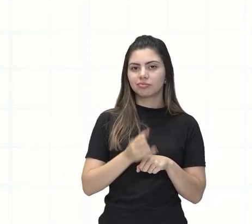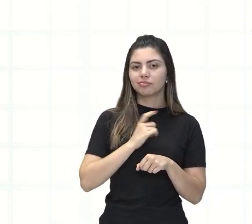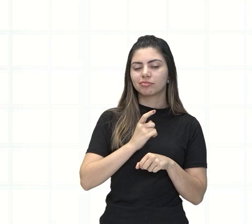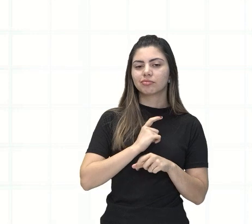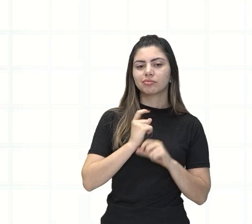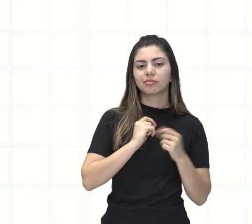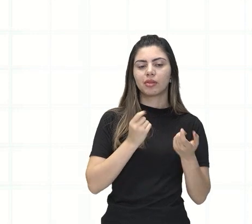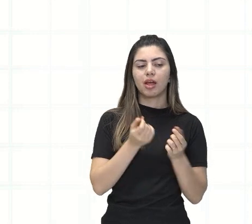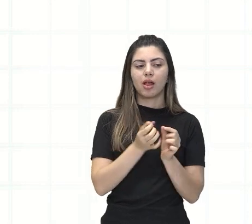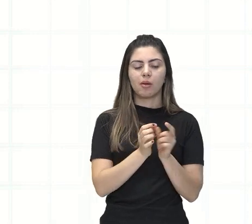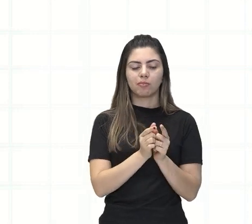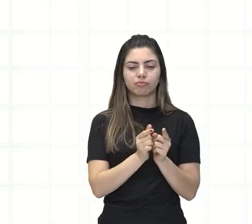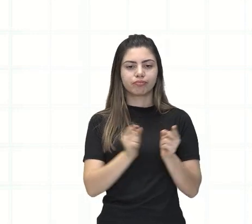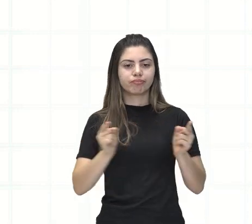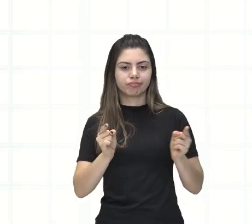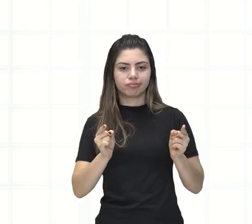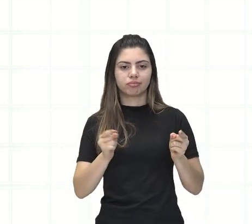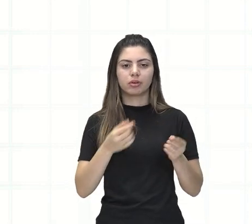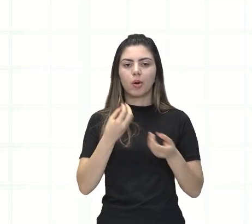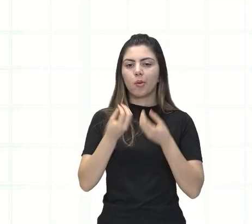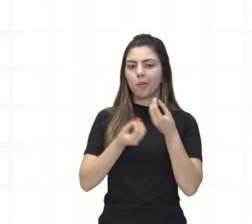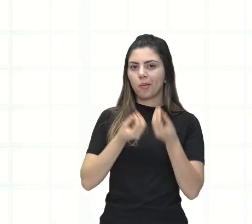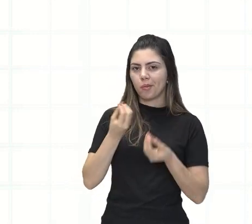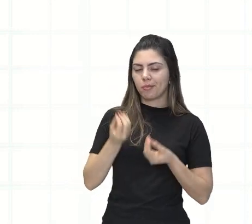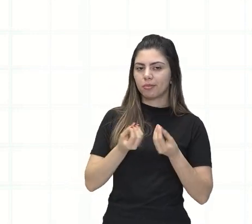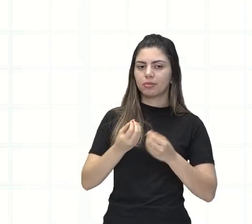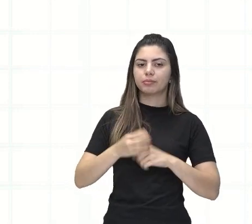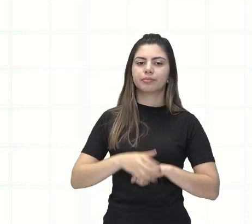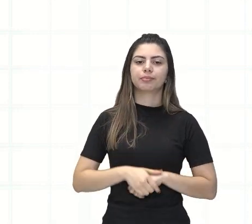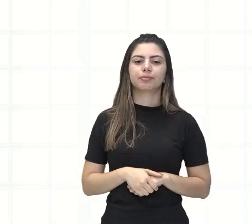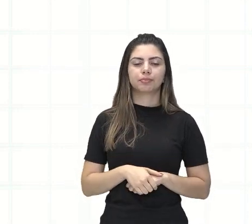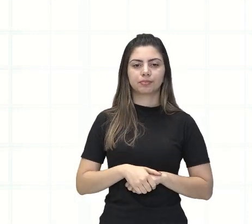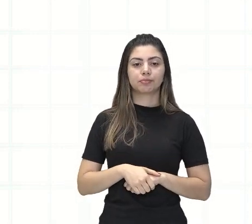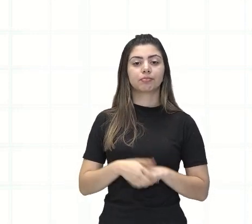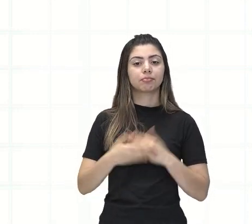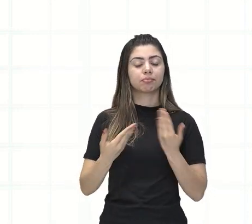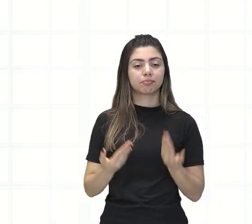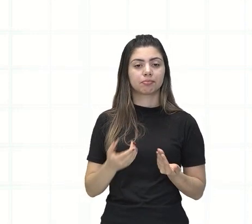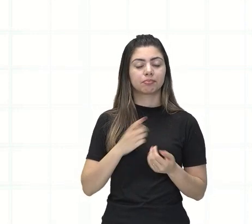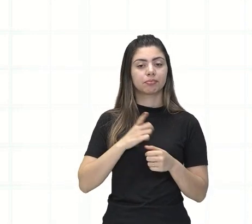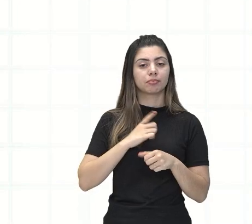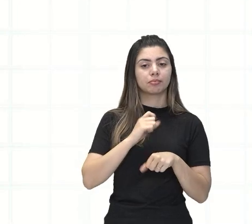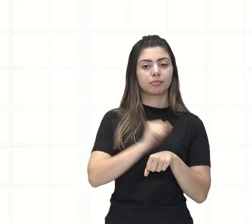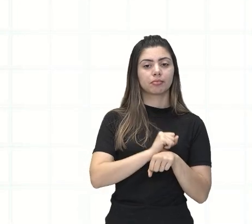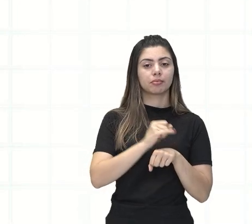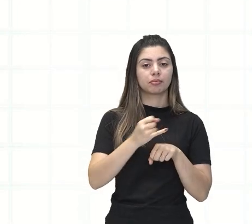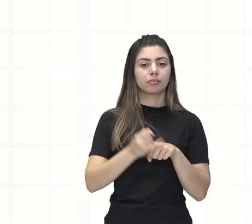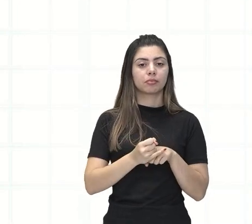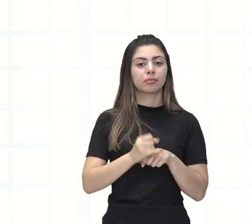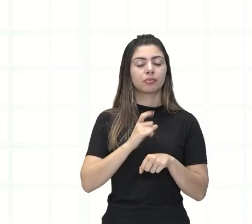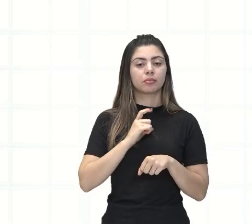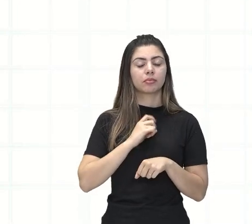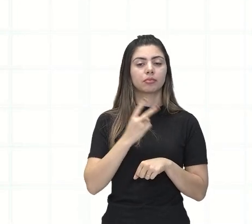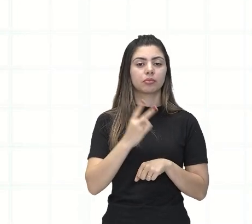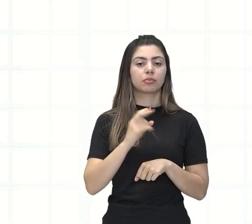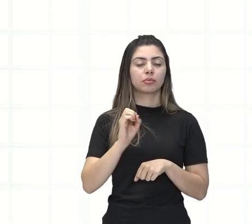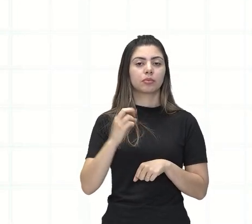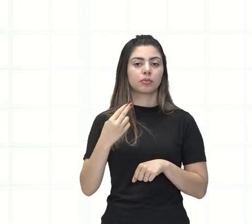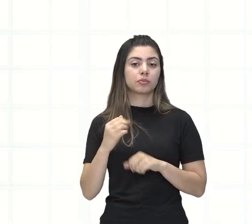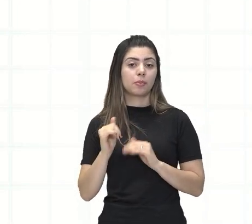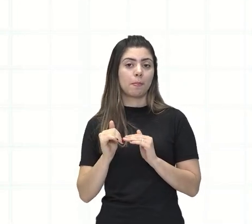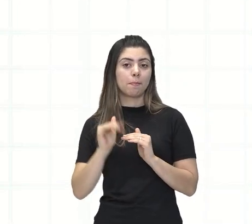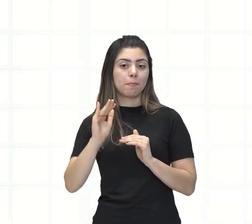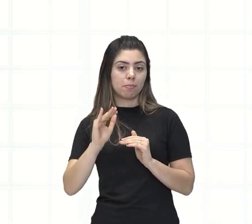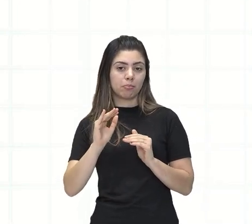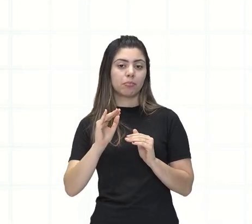O que acontece aqui com eles? Os adjetivos com duas ou mais sílabas,